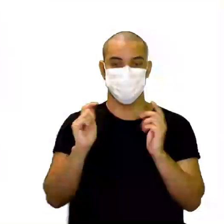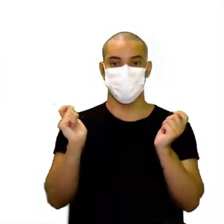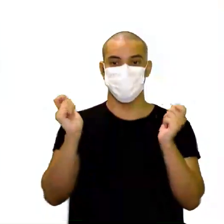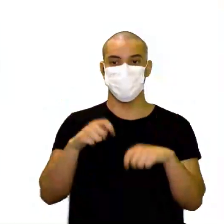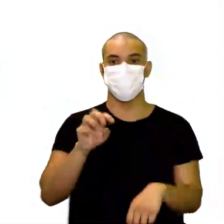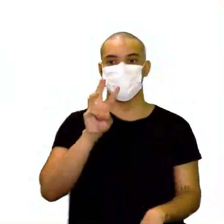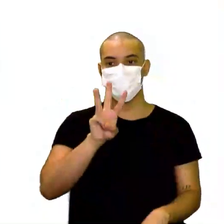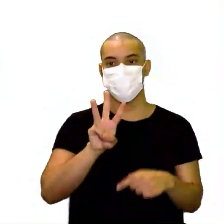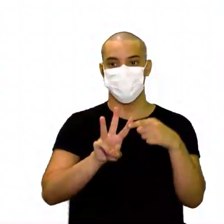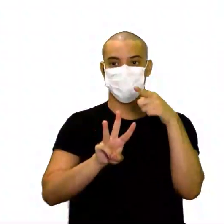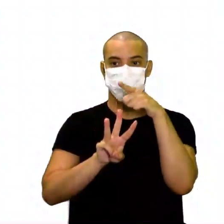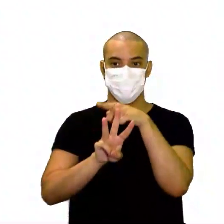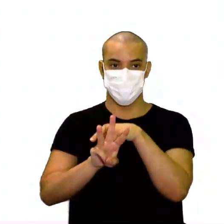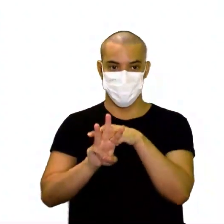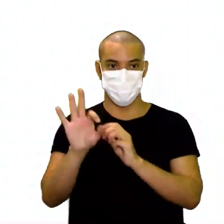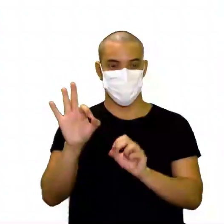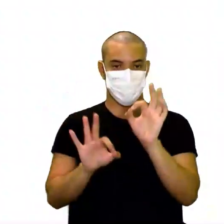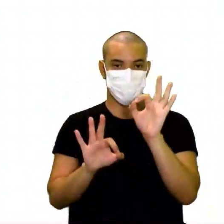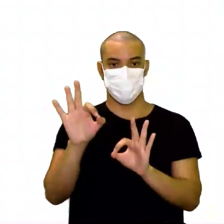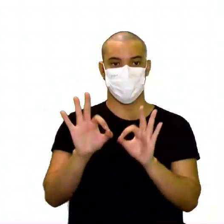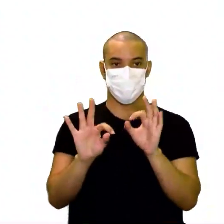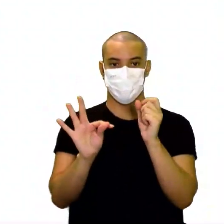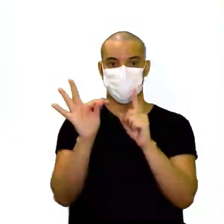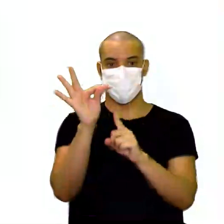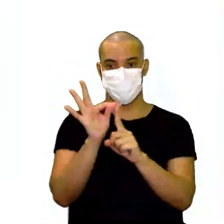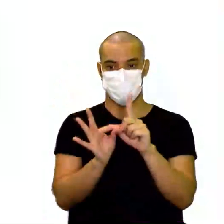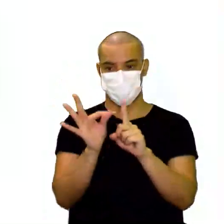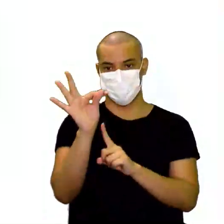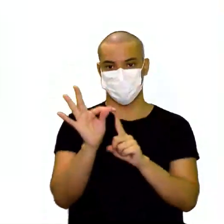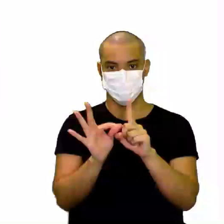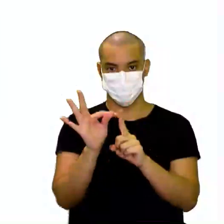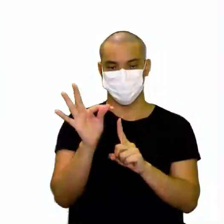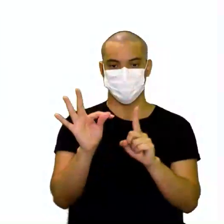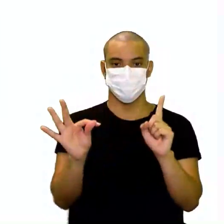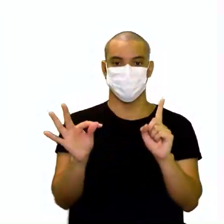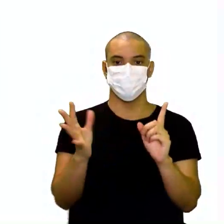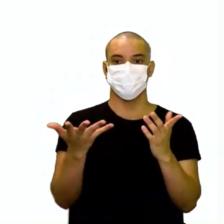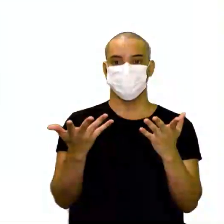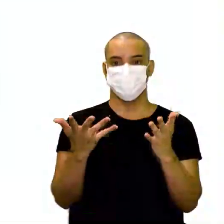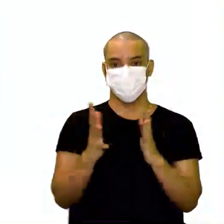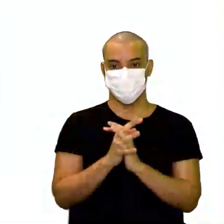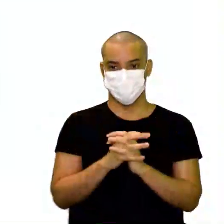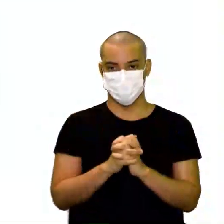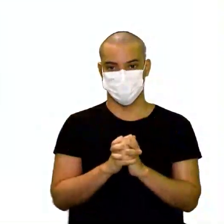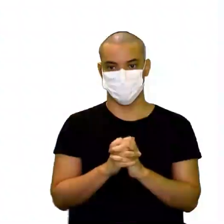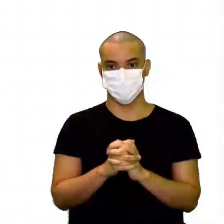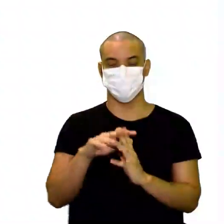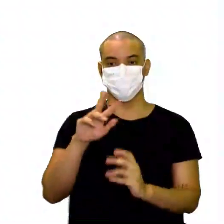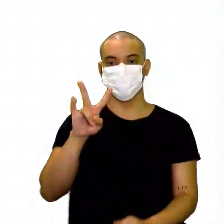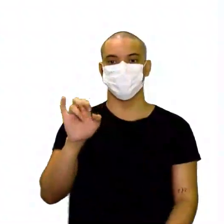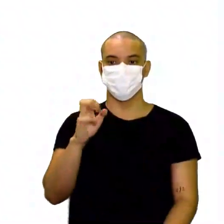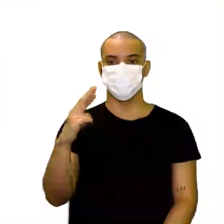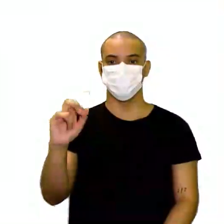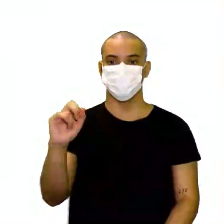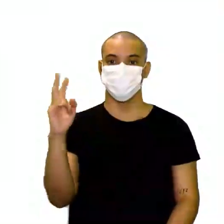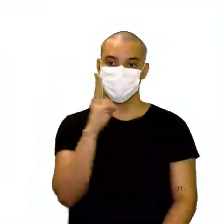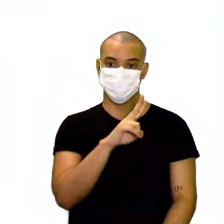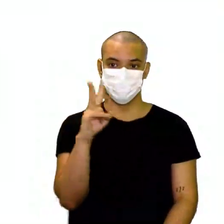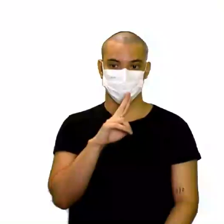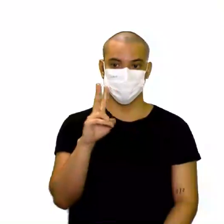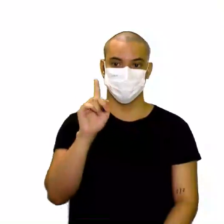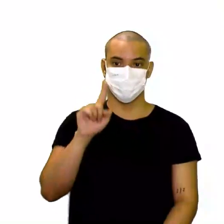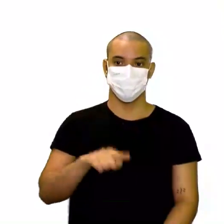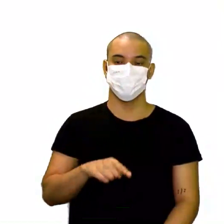3 posições de regulagem da temperatura da água. Na posição verão, tem a potência aqui de